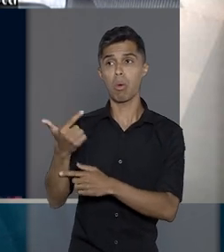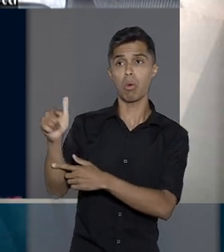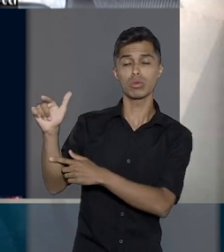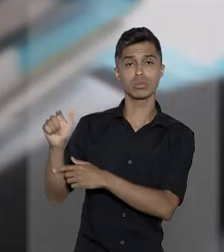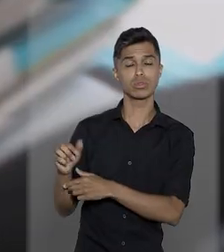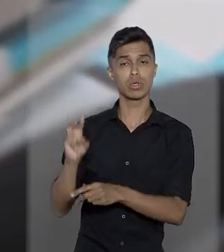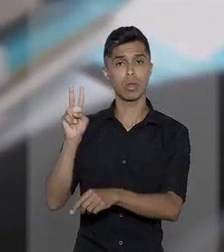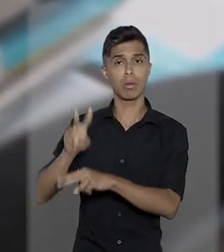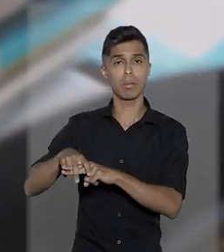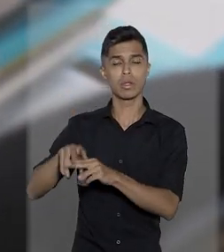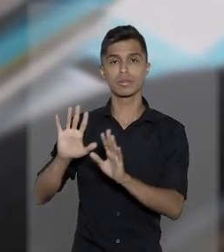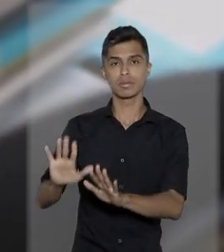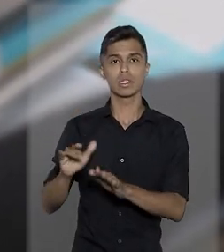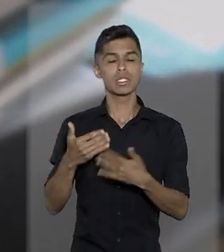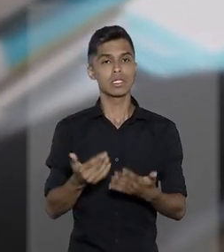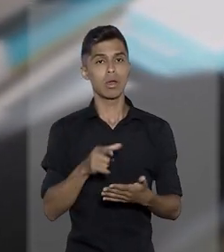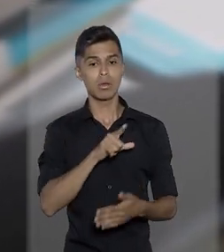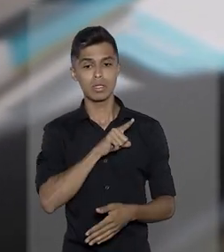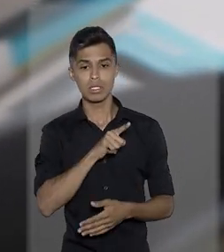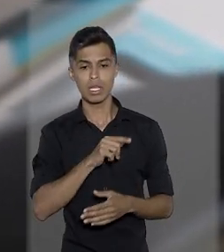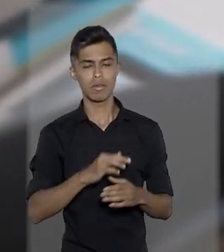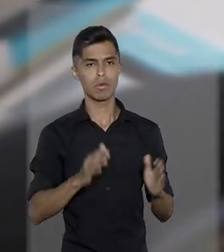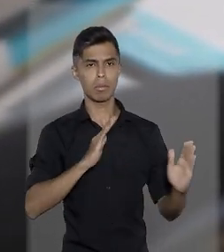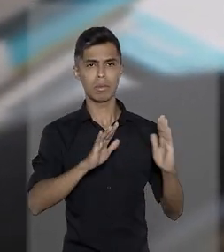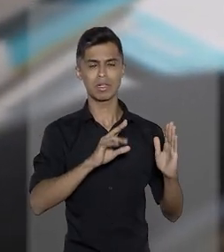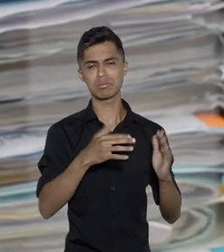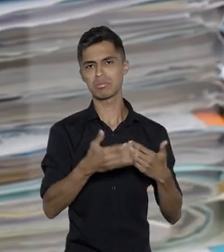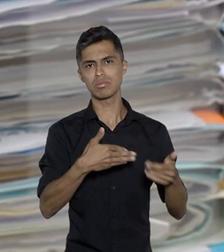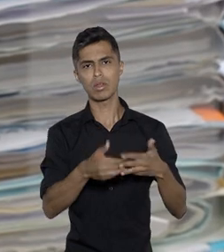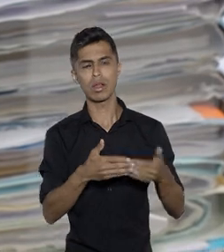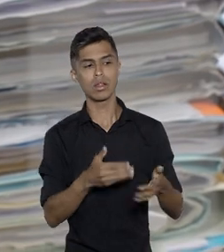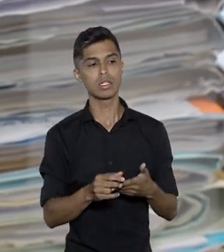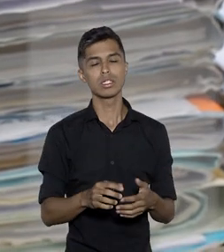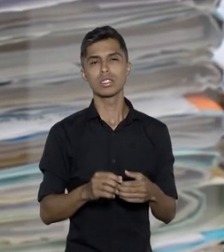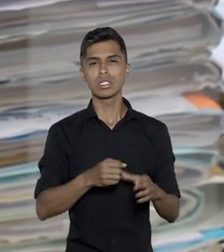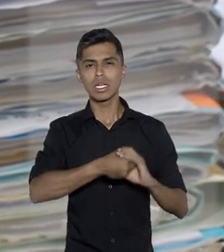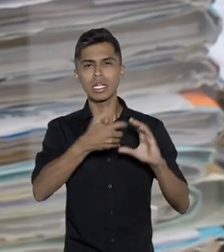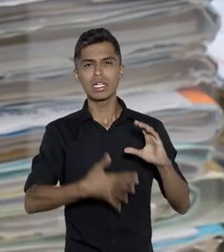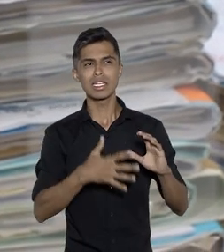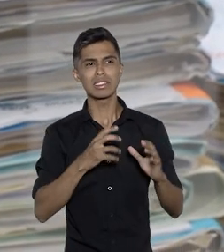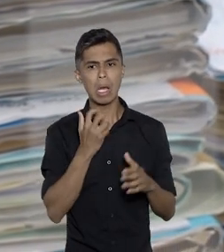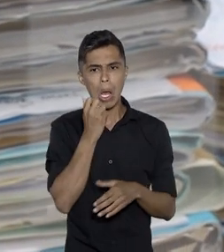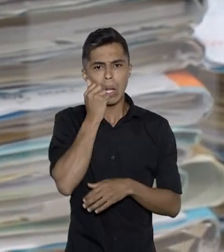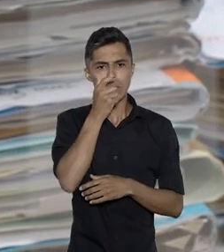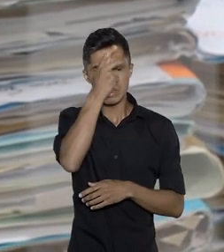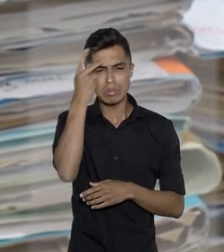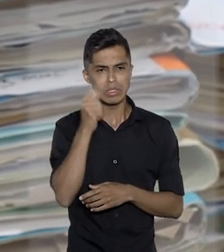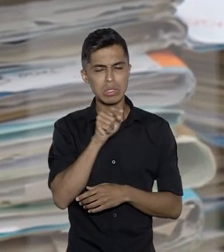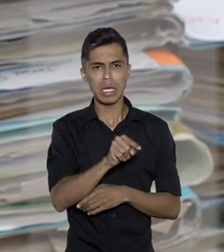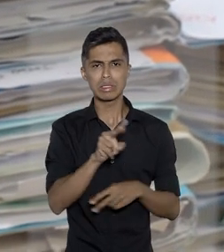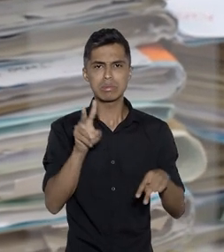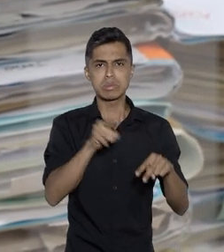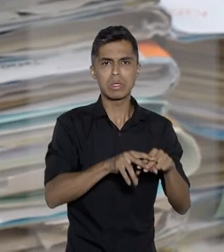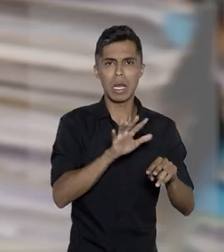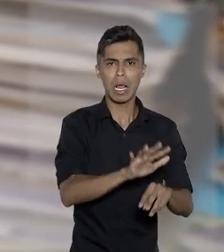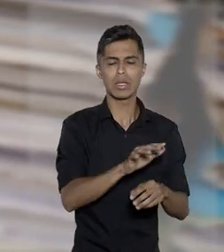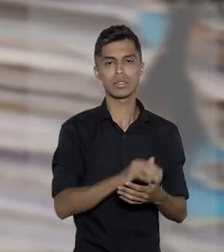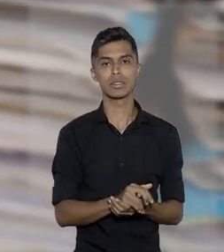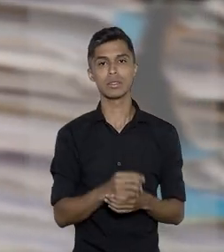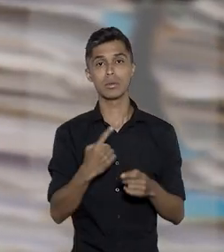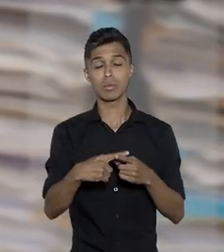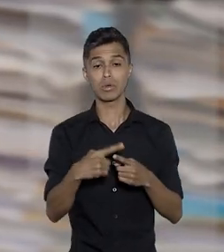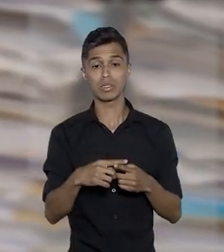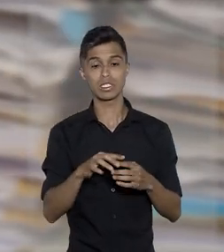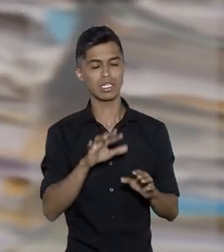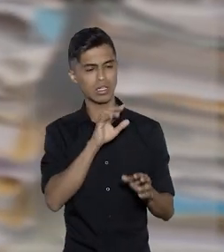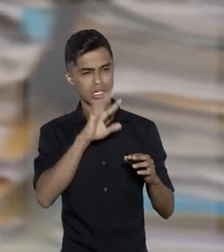medida cautelar a tramitação do inquérito policial por prazo Indefinido configura constrangimento ilegal ao indivíduo pela